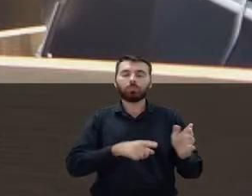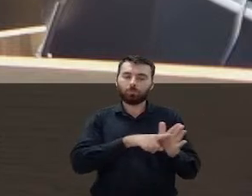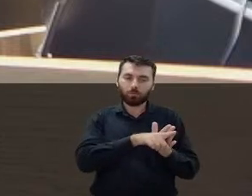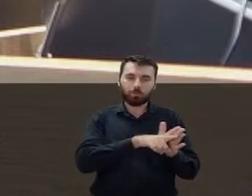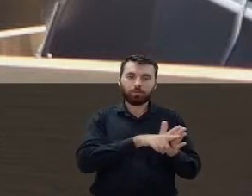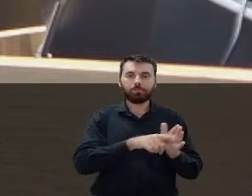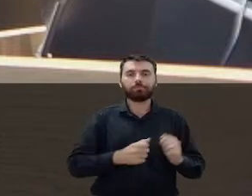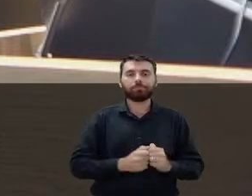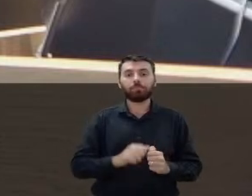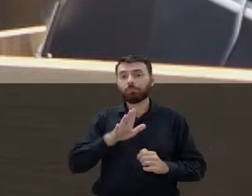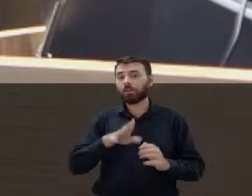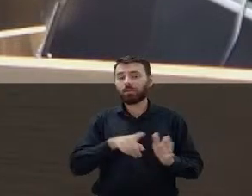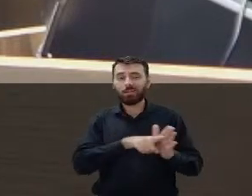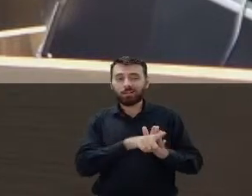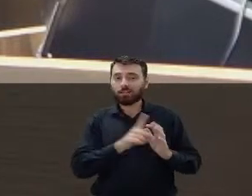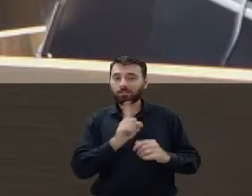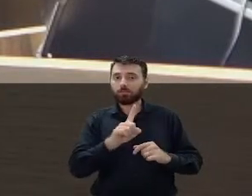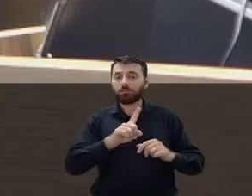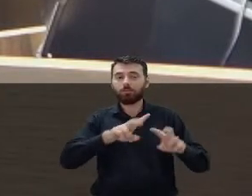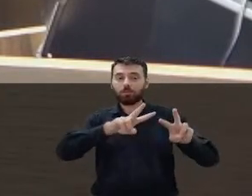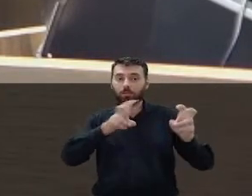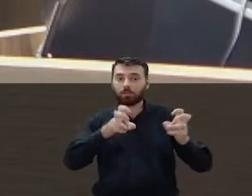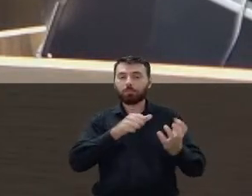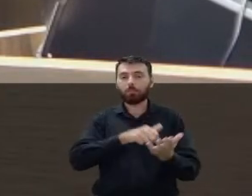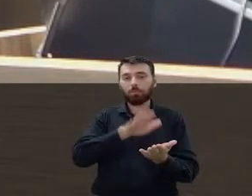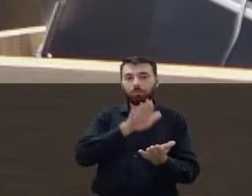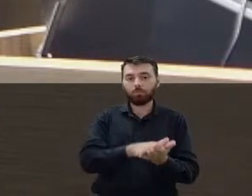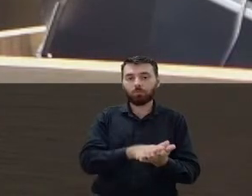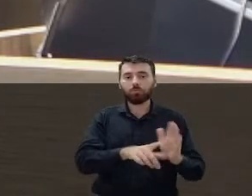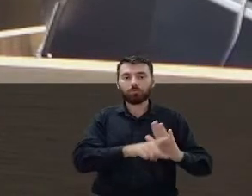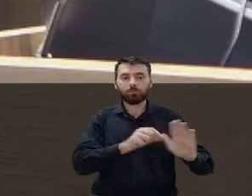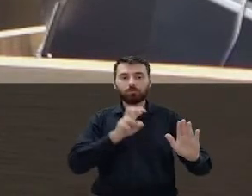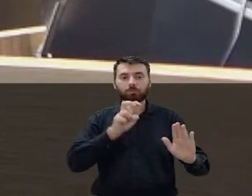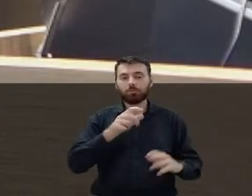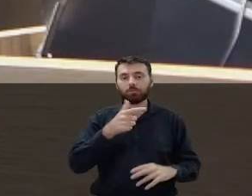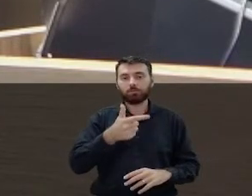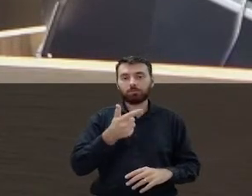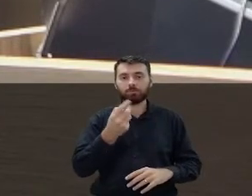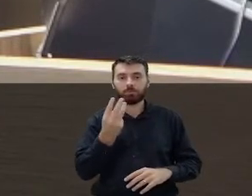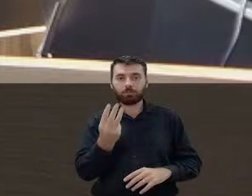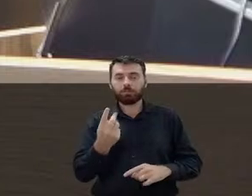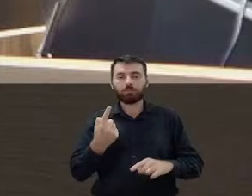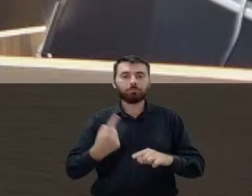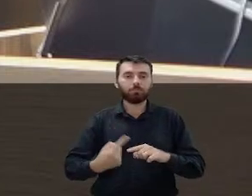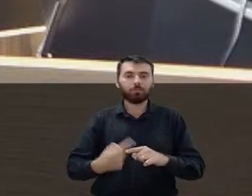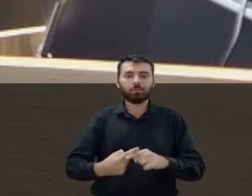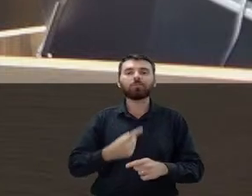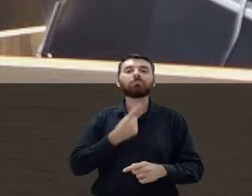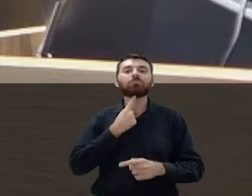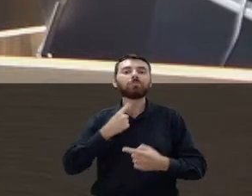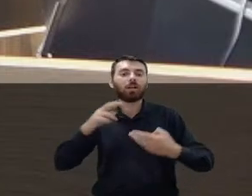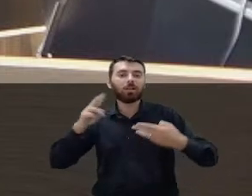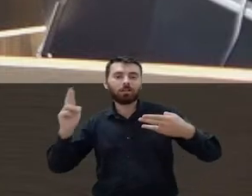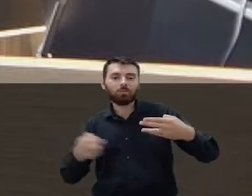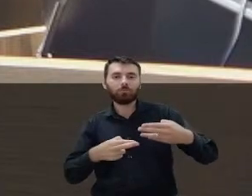do artigo 523, para a primeira do CPC, aqui a ausência de interesse recursal.